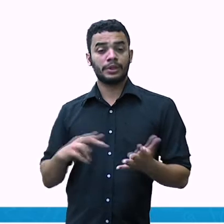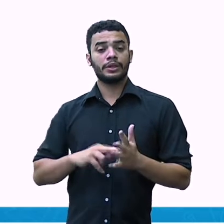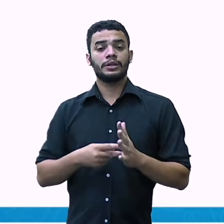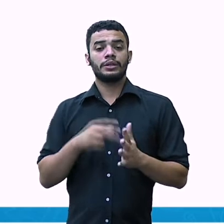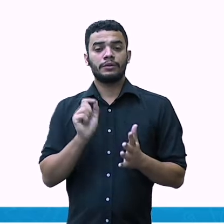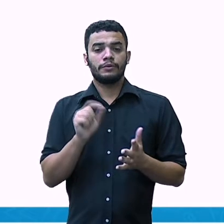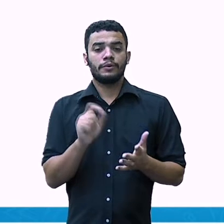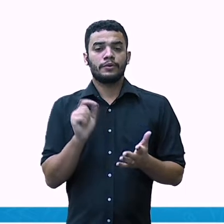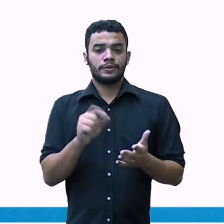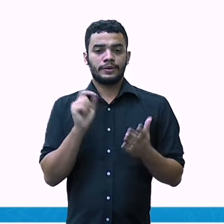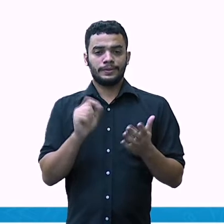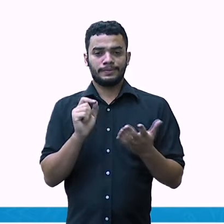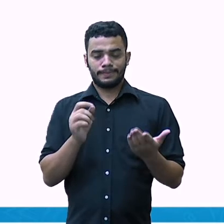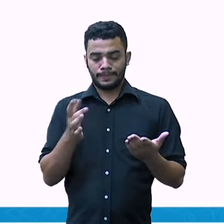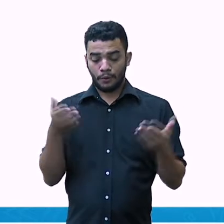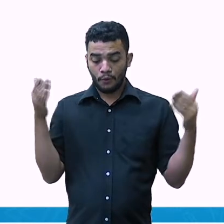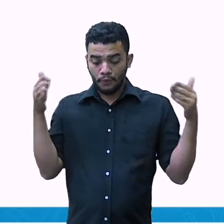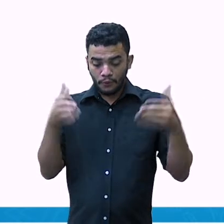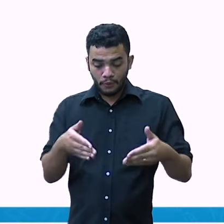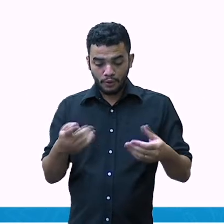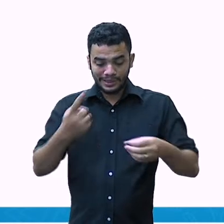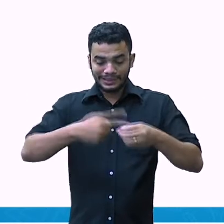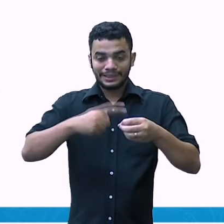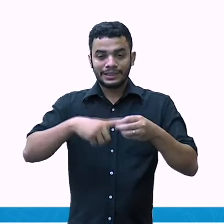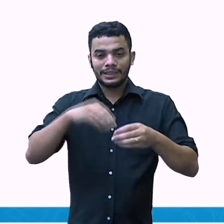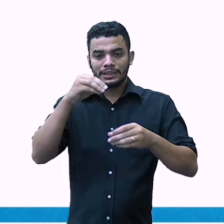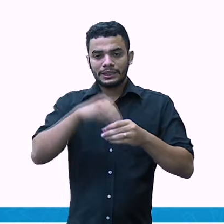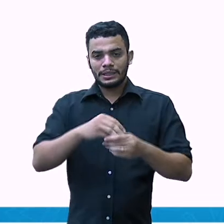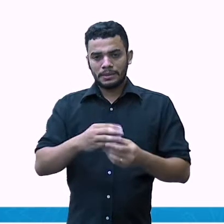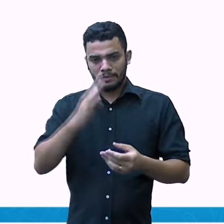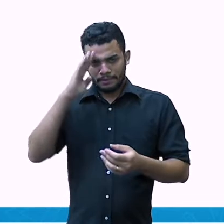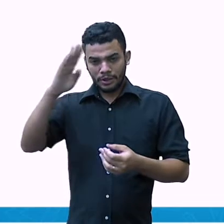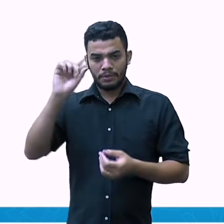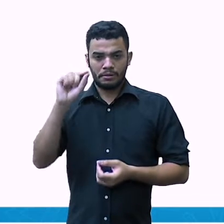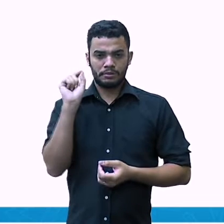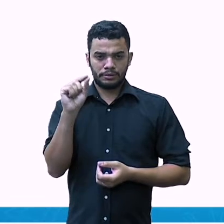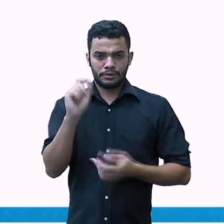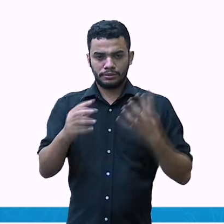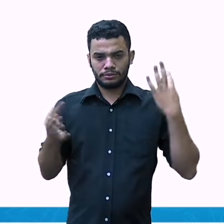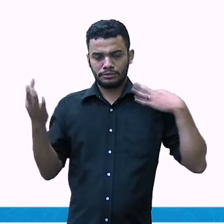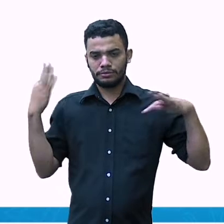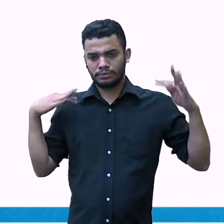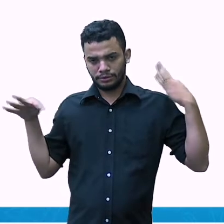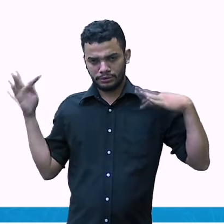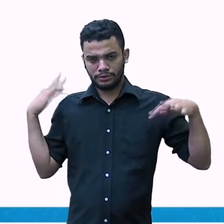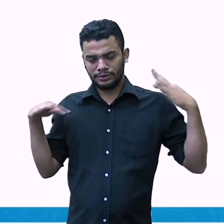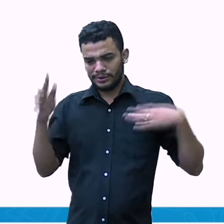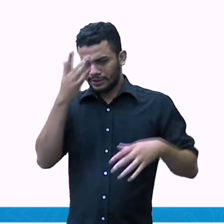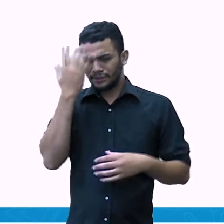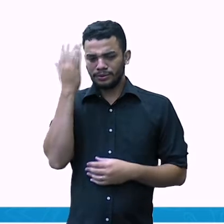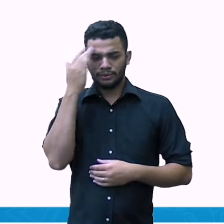a indústria do turismo. Com essa característica, temos as cidades do Porto Seguro e Caldas Novas aqui no